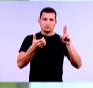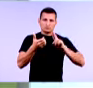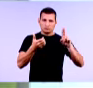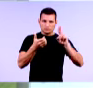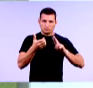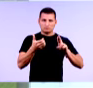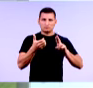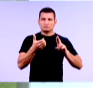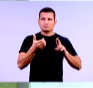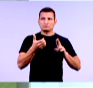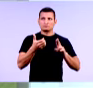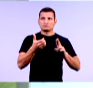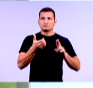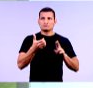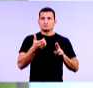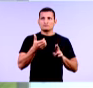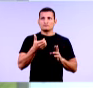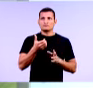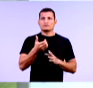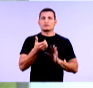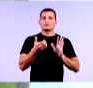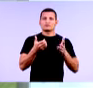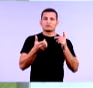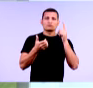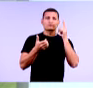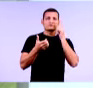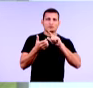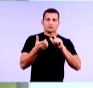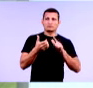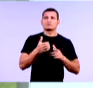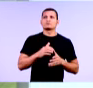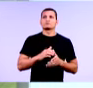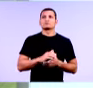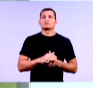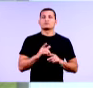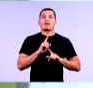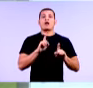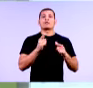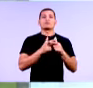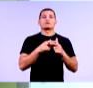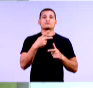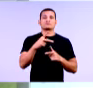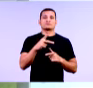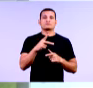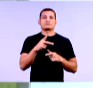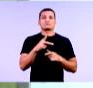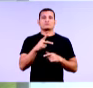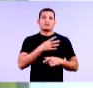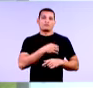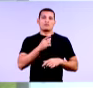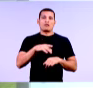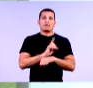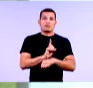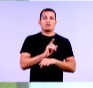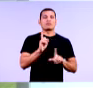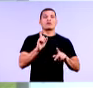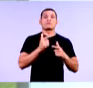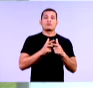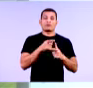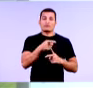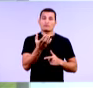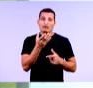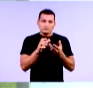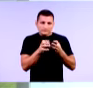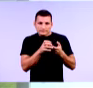dizer, tudo que ele consegue, né? Não é porque o seu filho é traquina, né? É porque ele está querendo aprender, ele está querendo